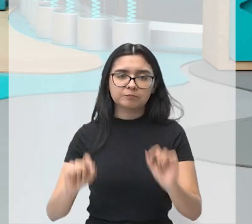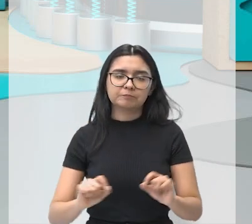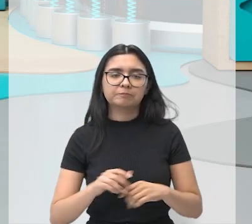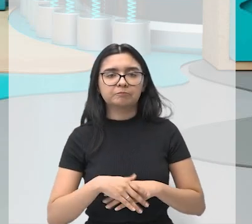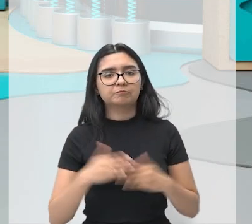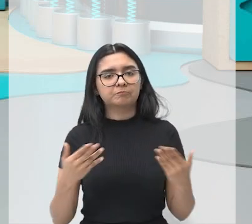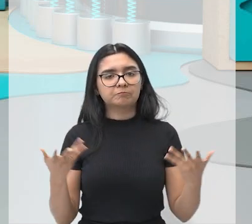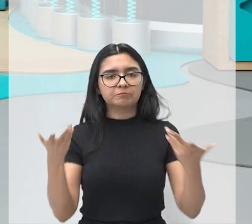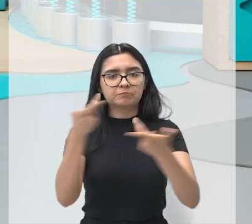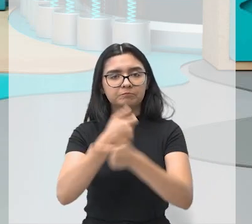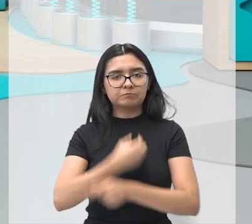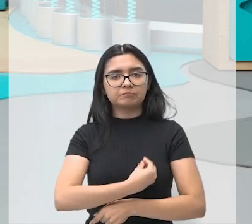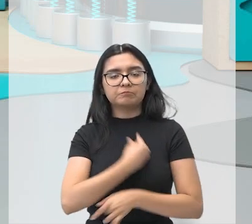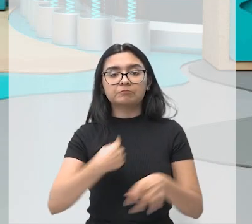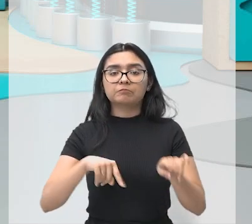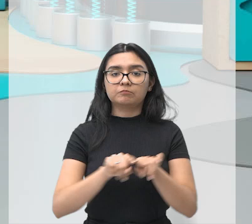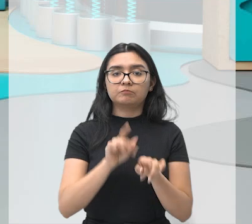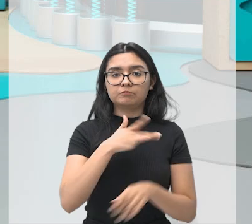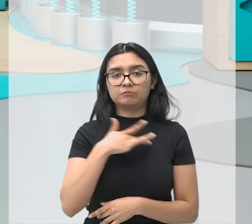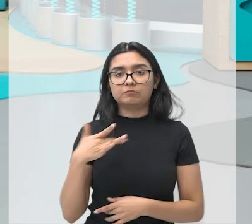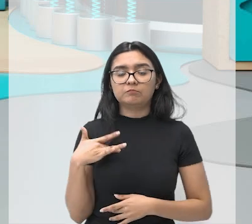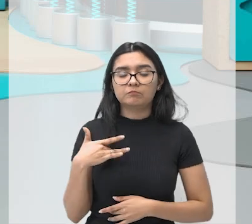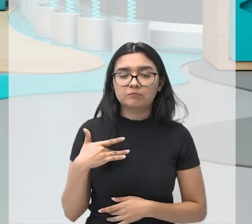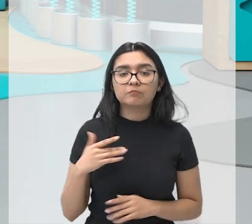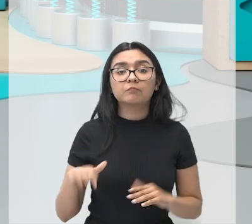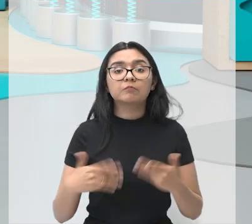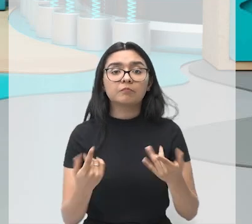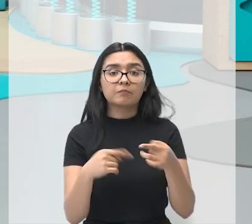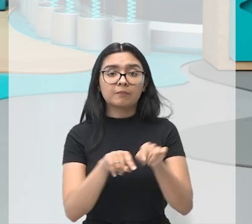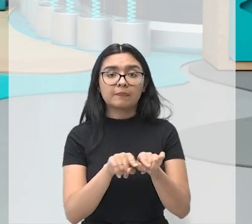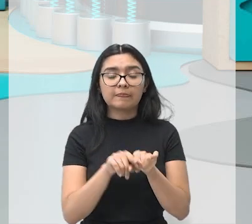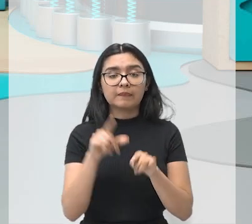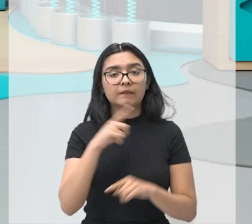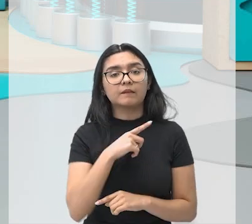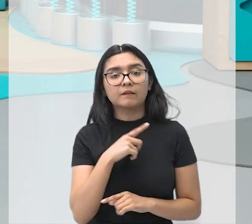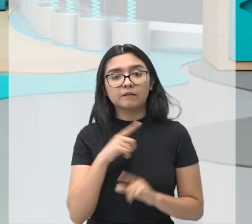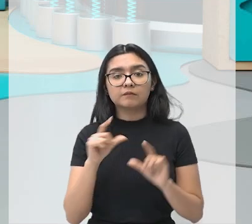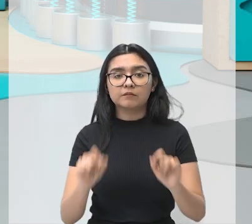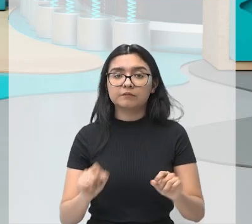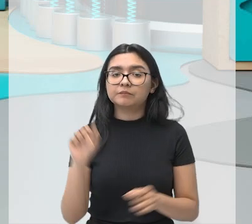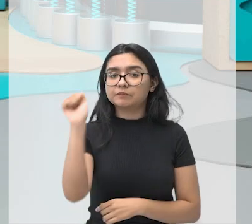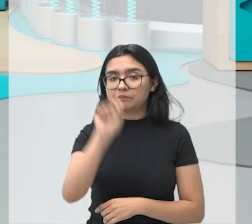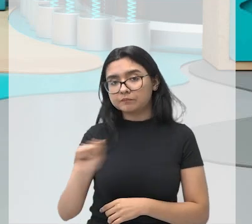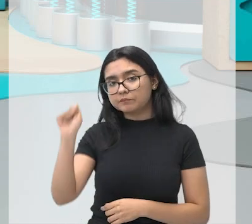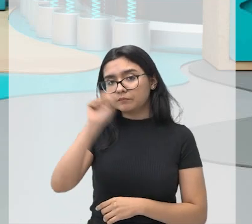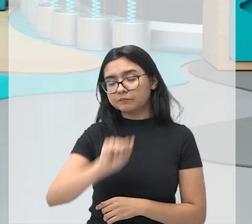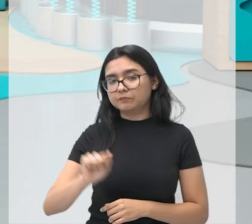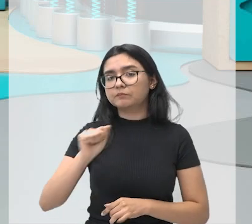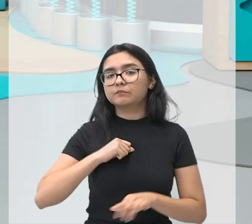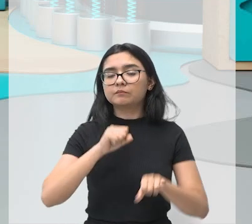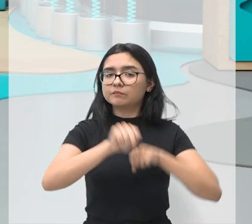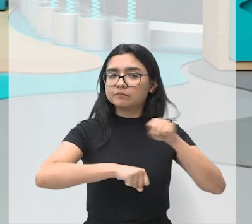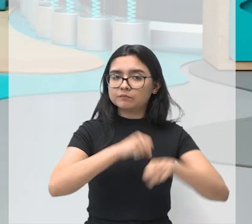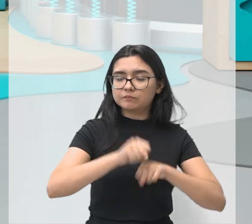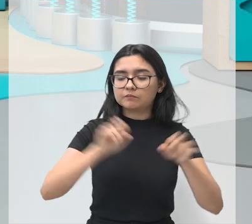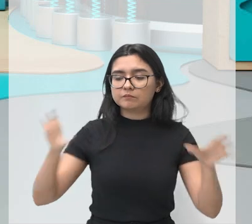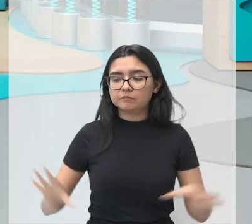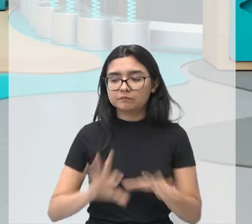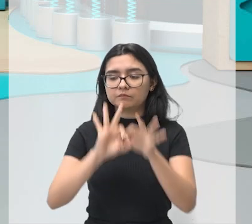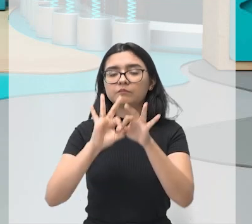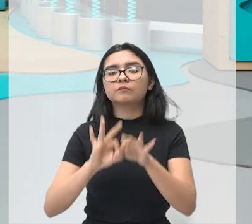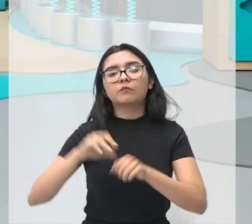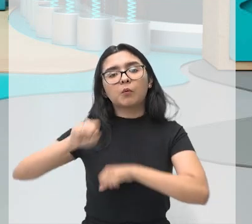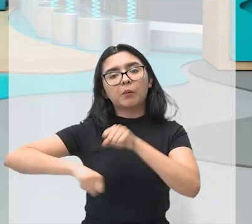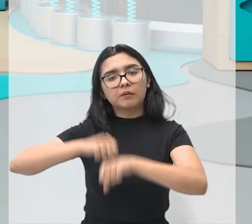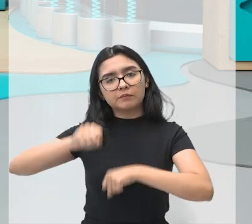aquisição de qualidade de vida e saúde. A gente vai ter a associação do ciclismo com o atletismo, né, e vão ser